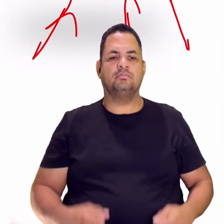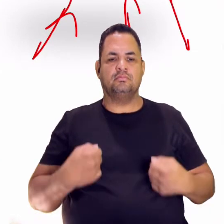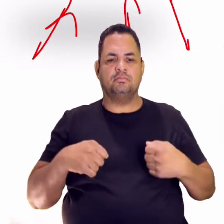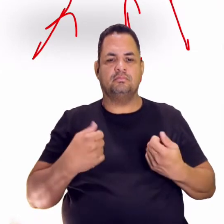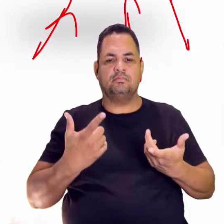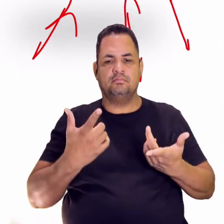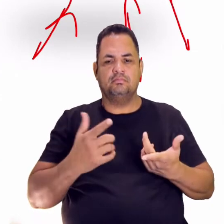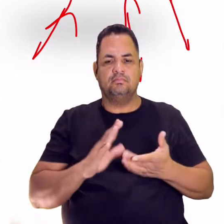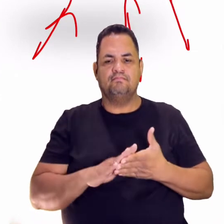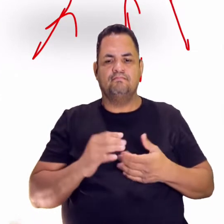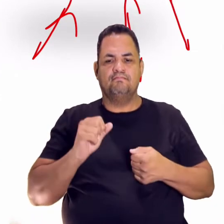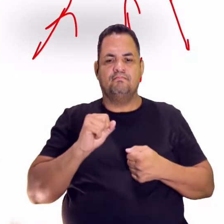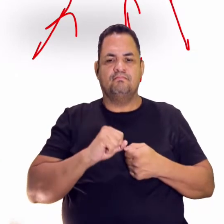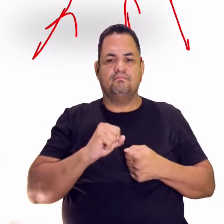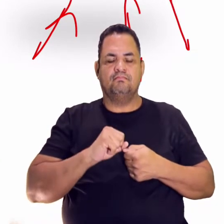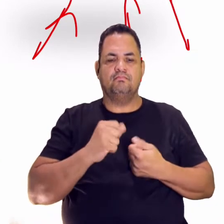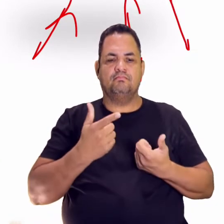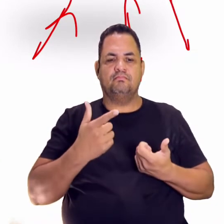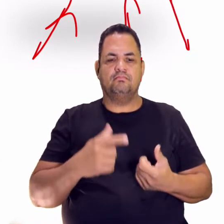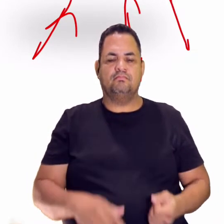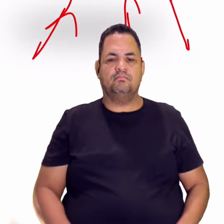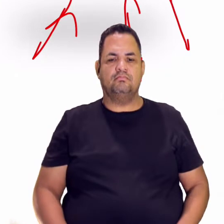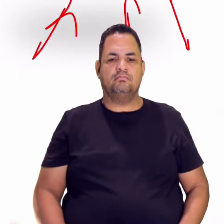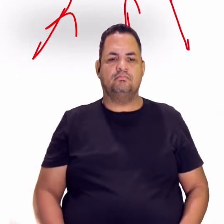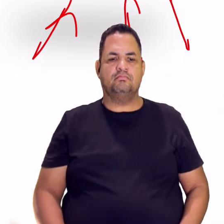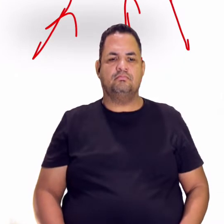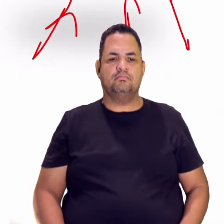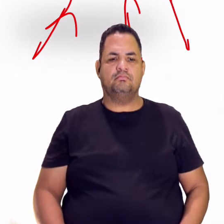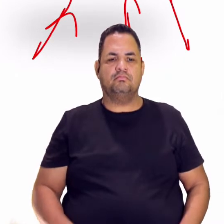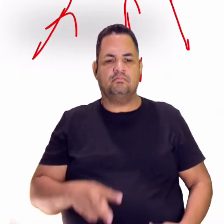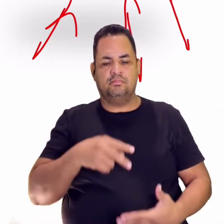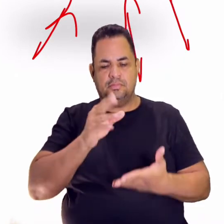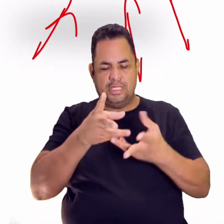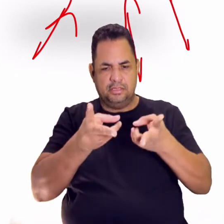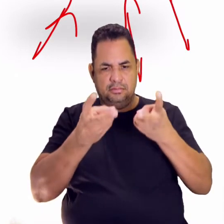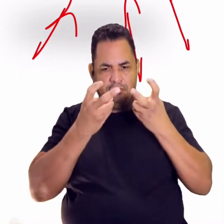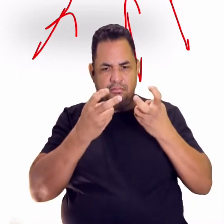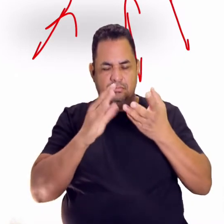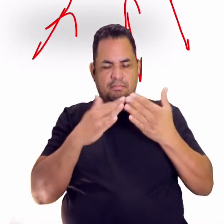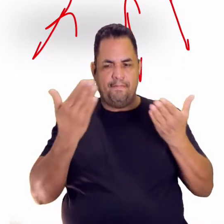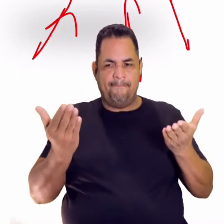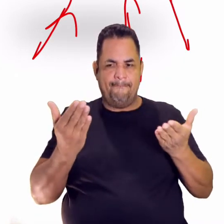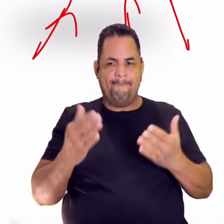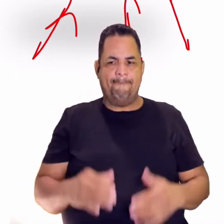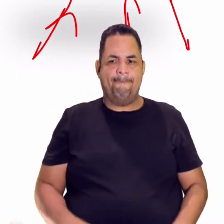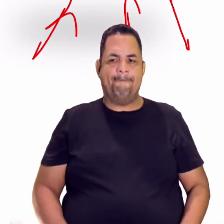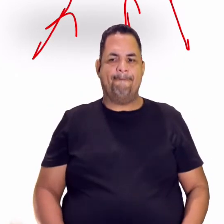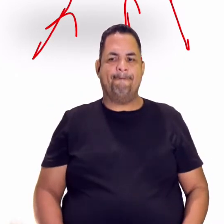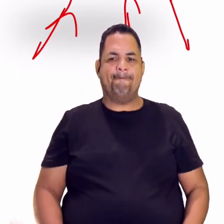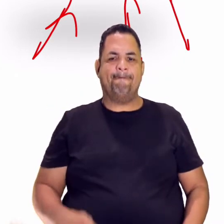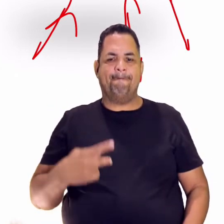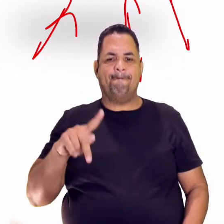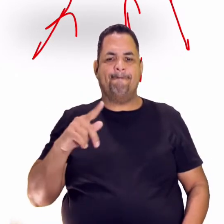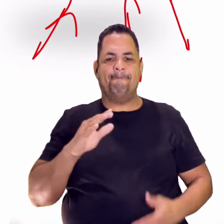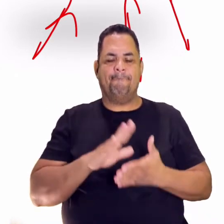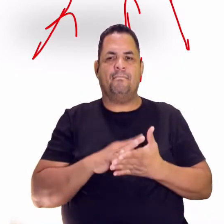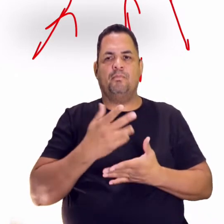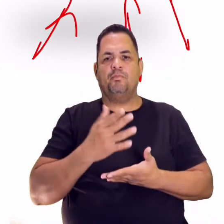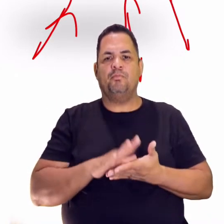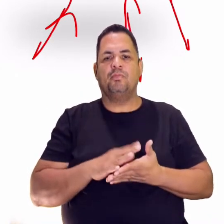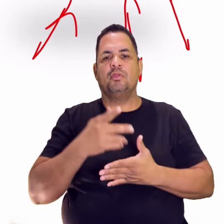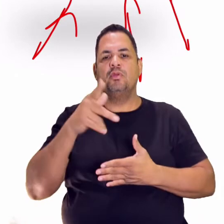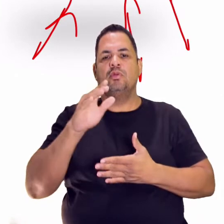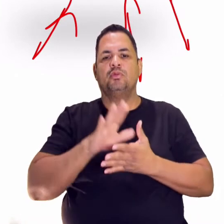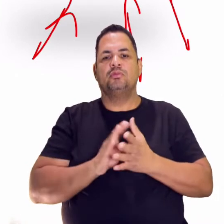precisamos realmente fazer essa leitura, né? Para que mais pessoas